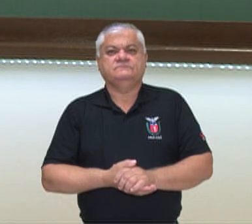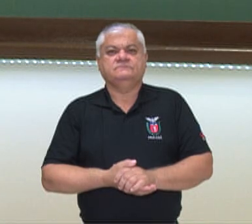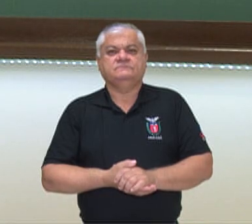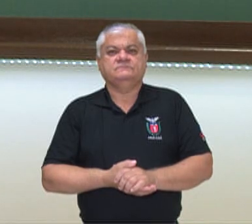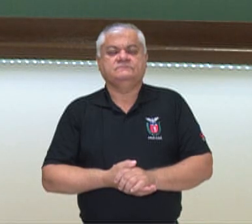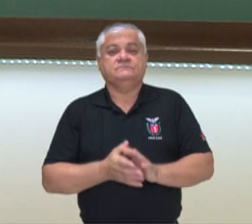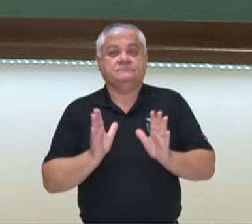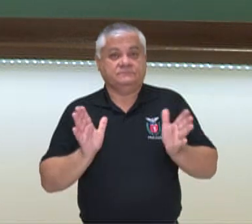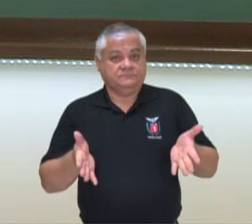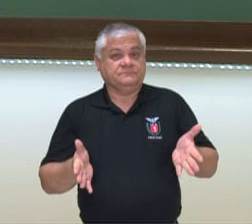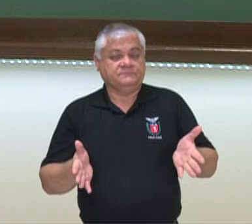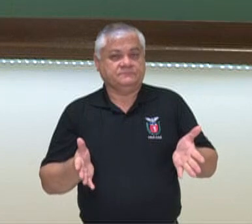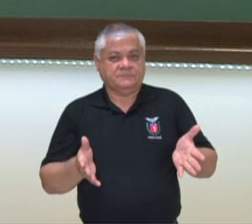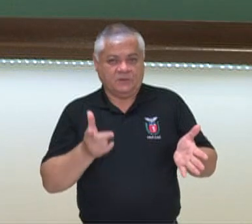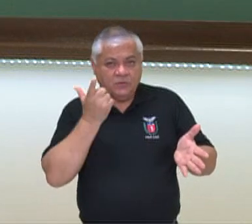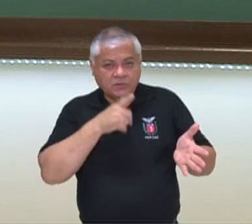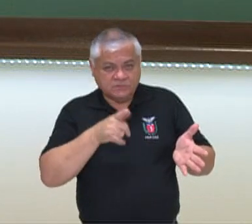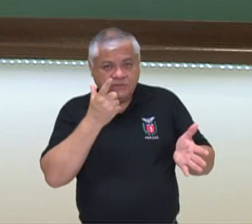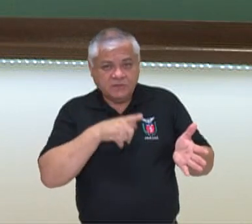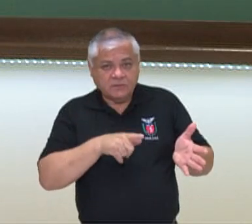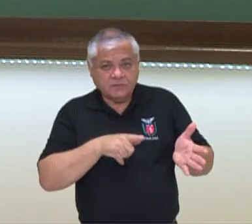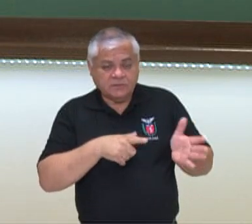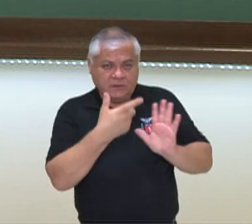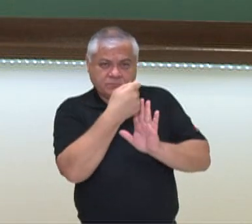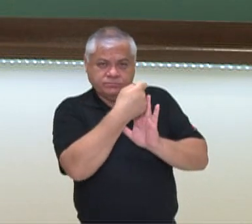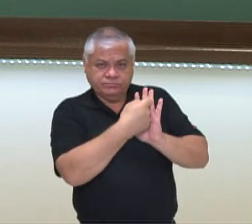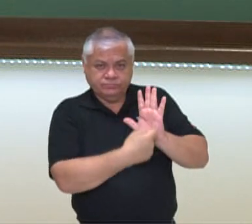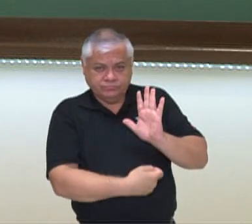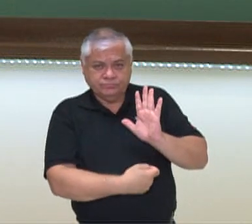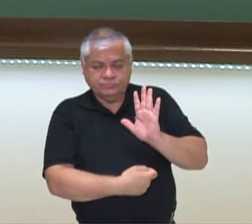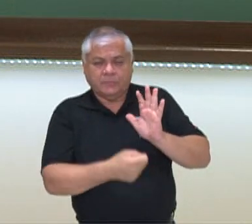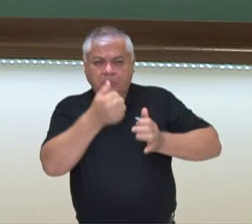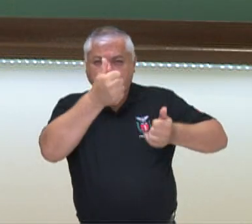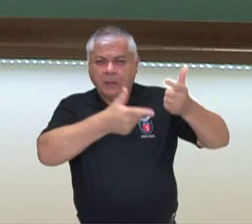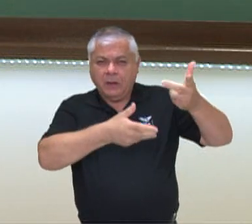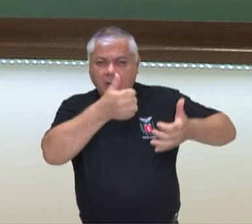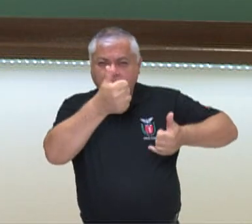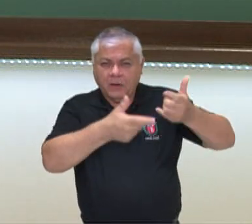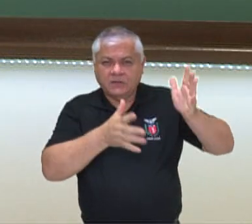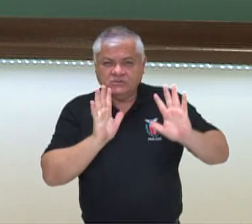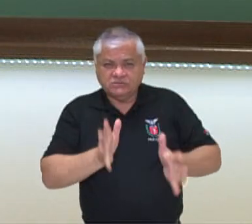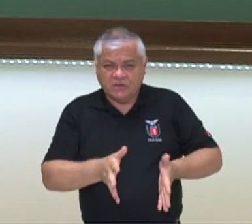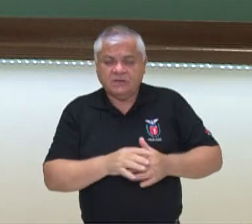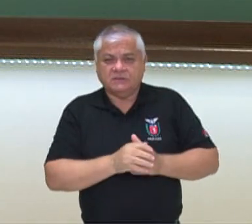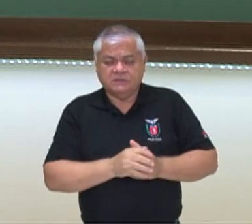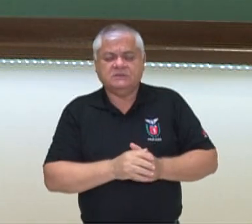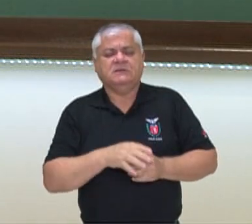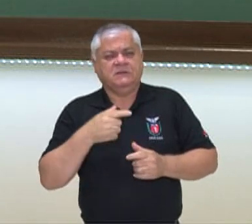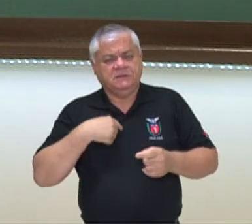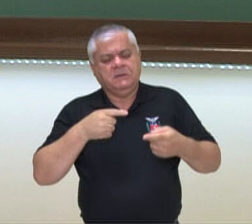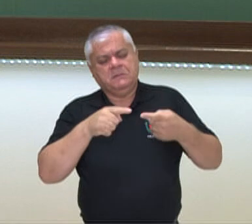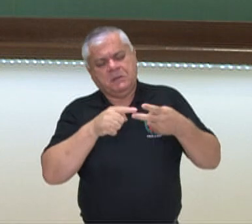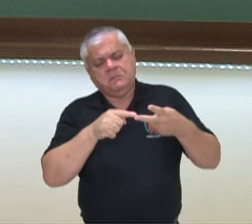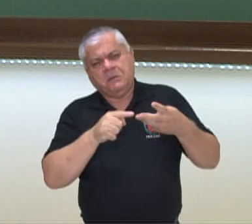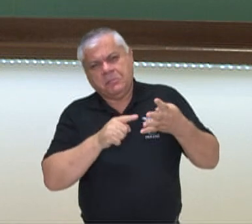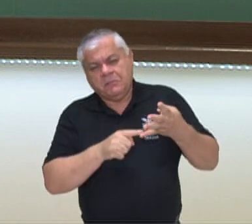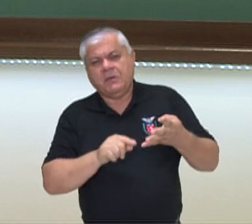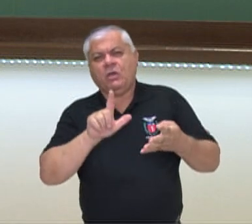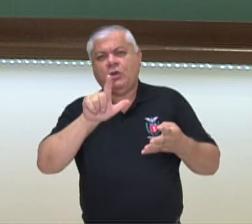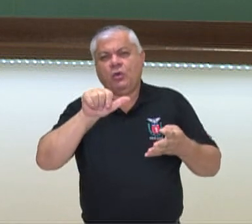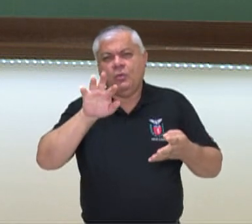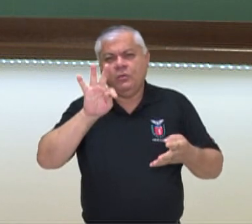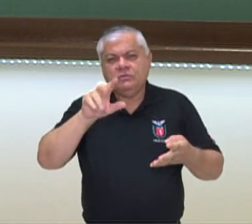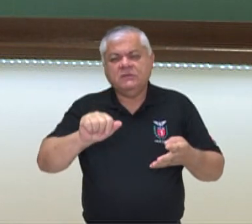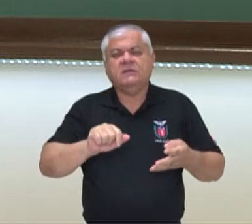Já voltamos, pessoal. Você conseguiu aí agora, depois do que a gente conversou, né? Depois do que eu falei, que eu mostrei para vocês